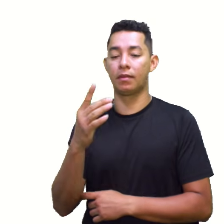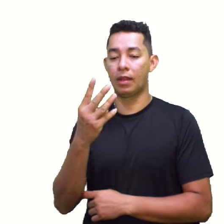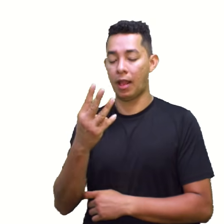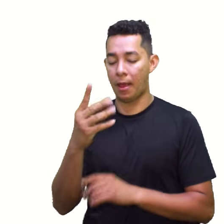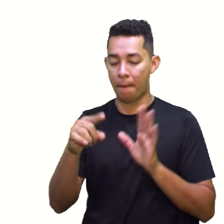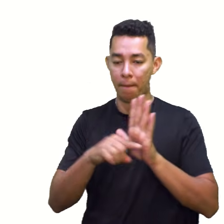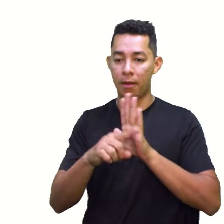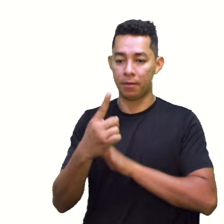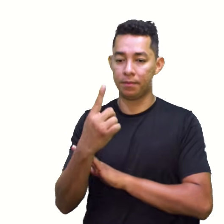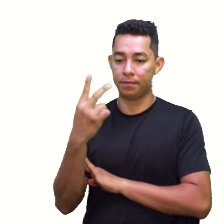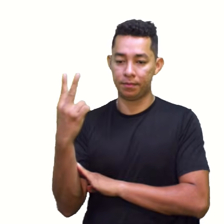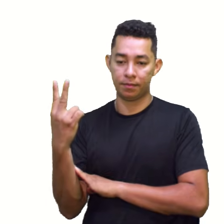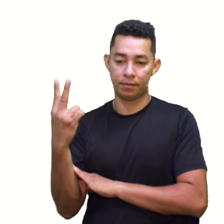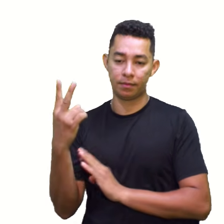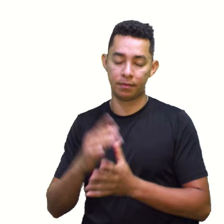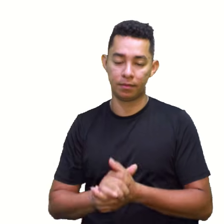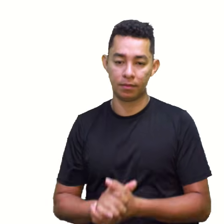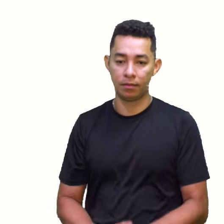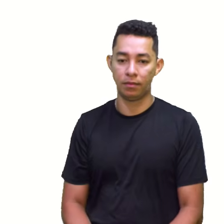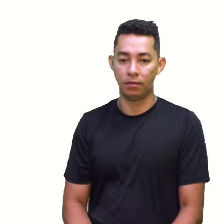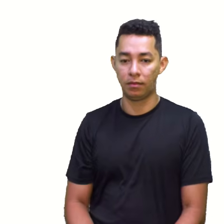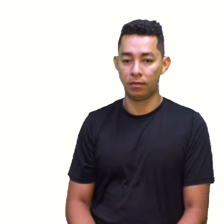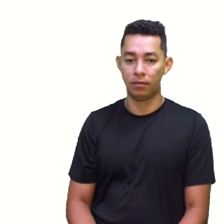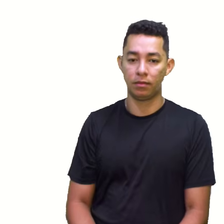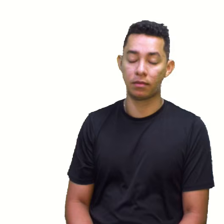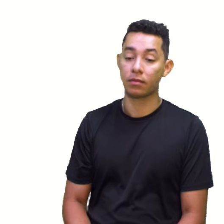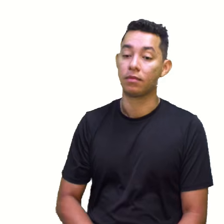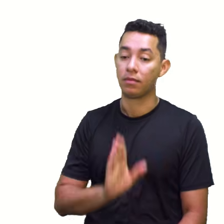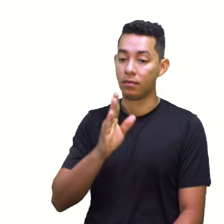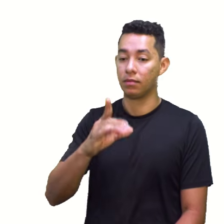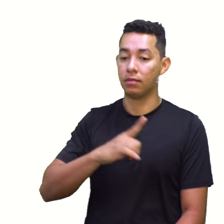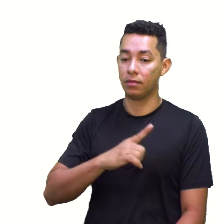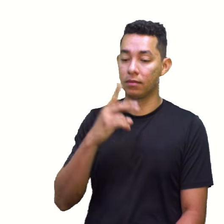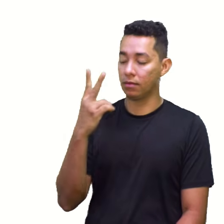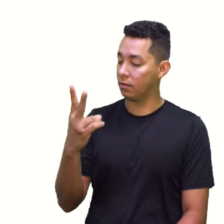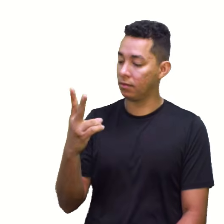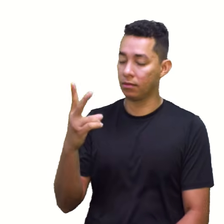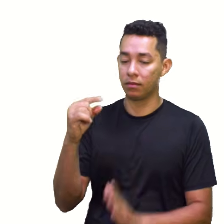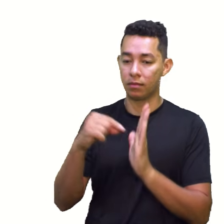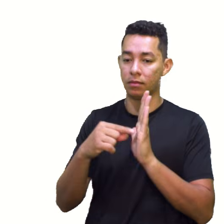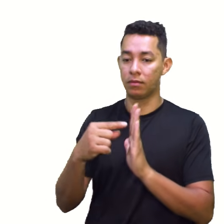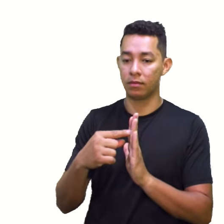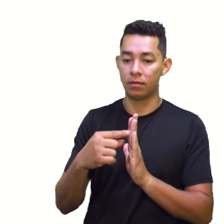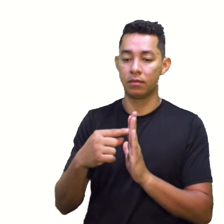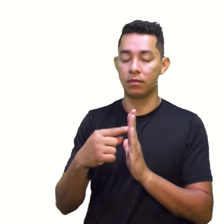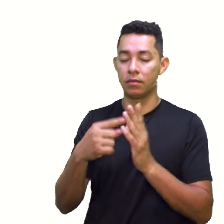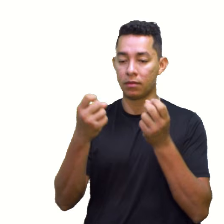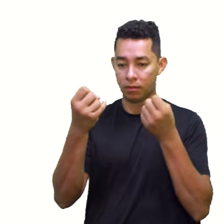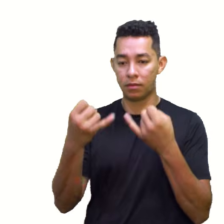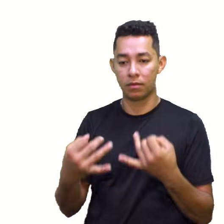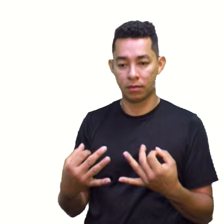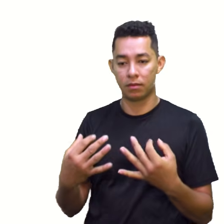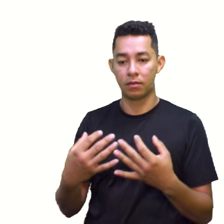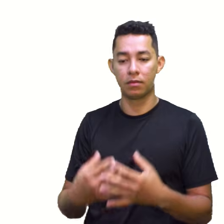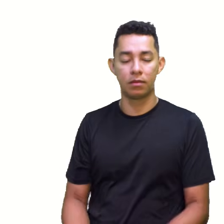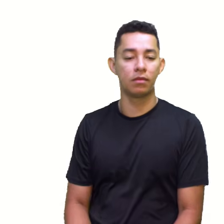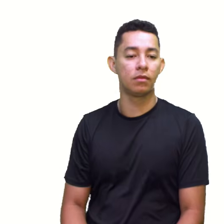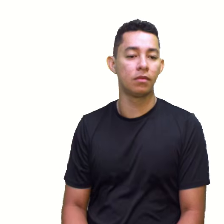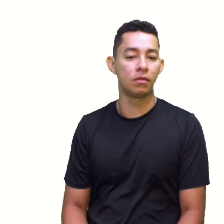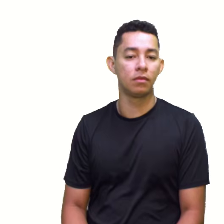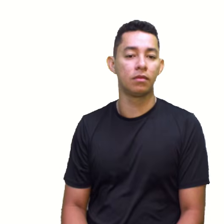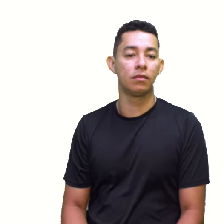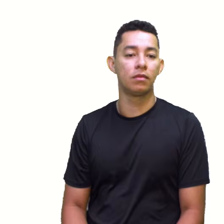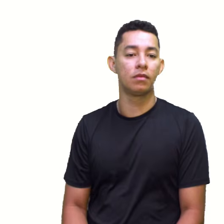Já tenho esses dois pontos de orientação. Aí, ó, acredito que para